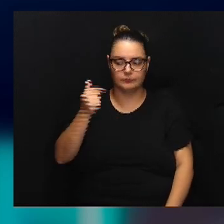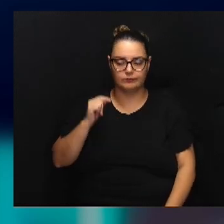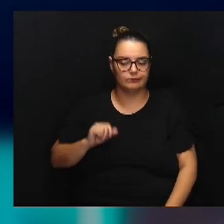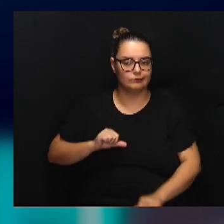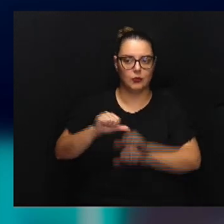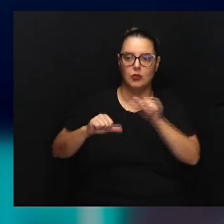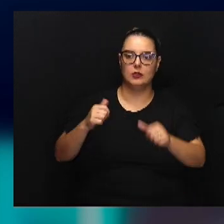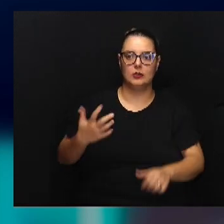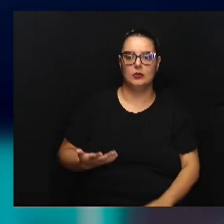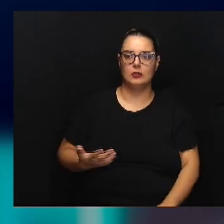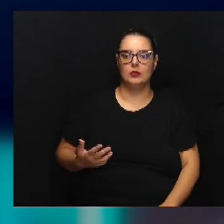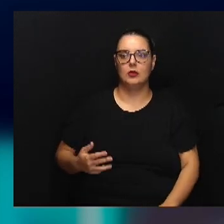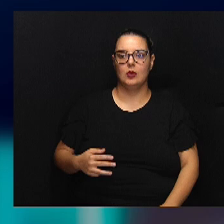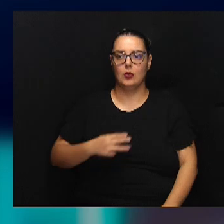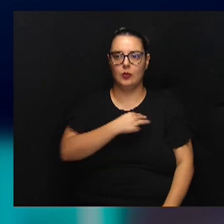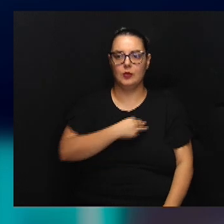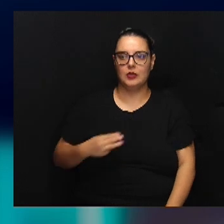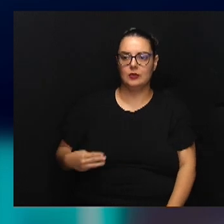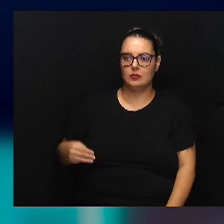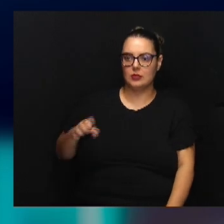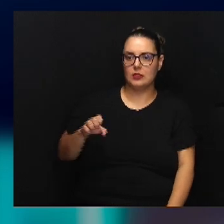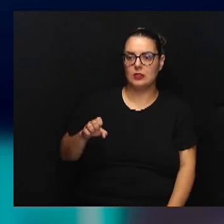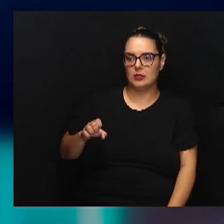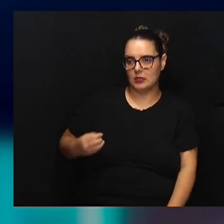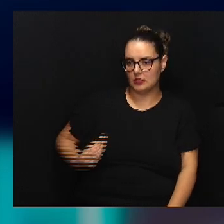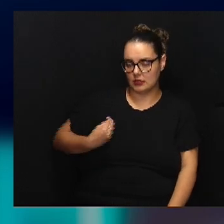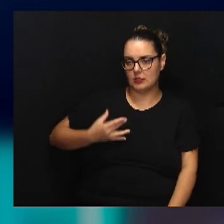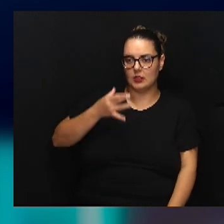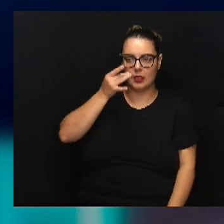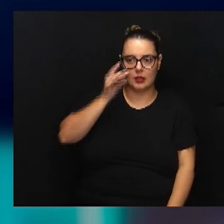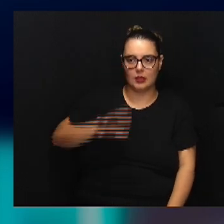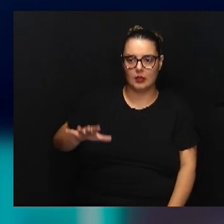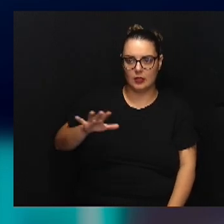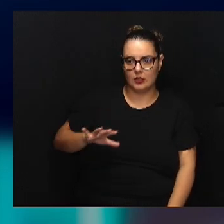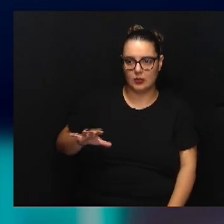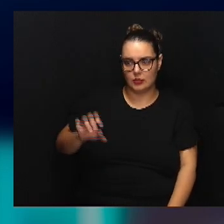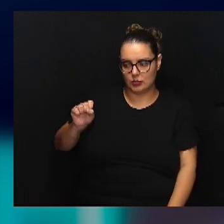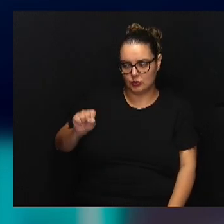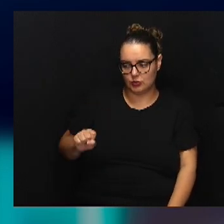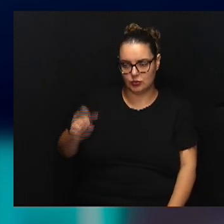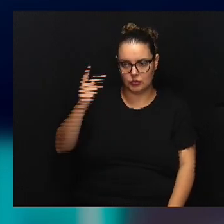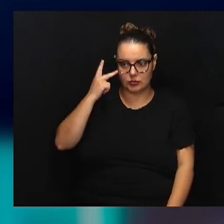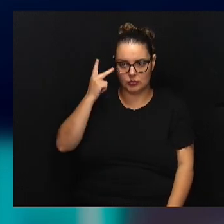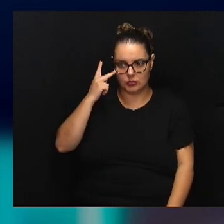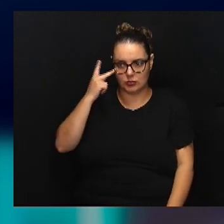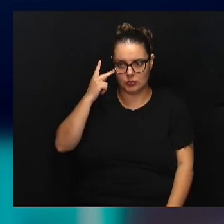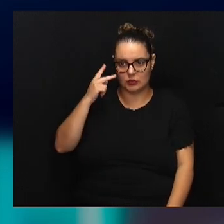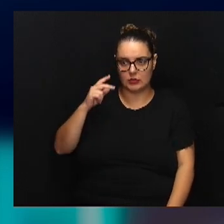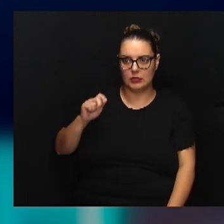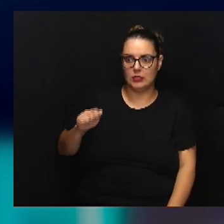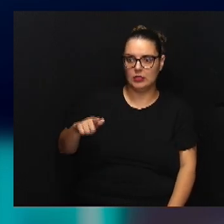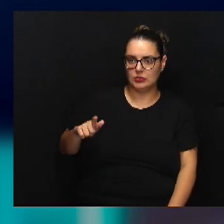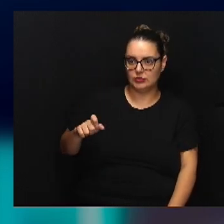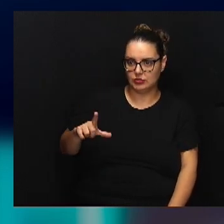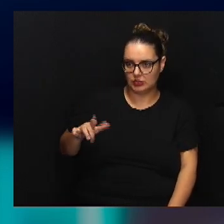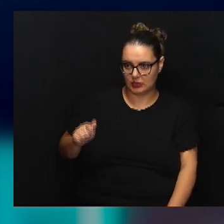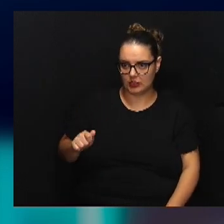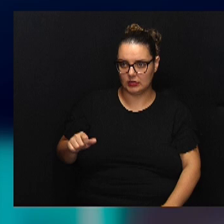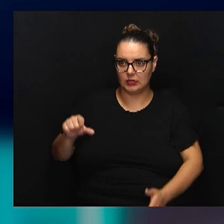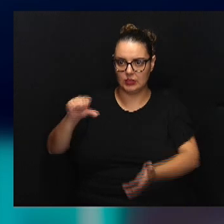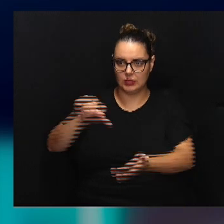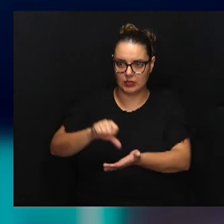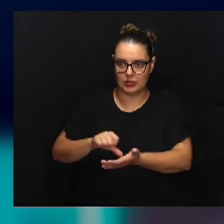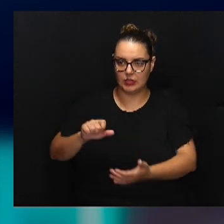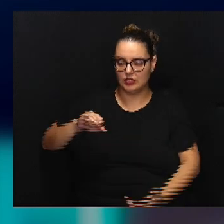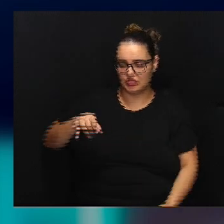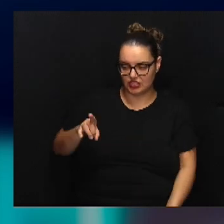o ministro esteve em São Paulo, na Zona Sul, Jardim Ângela, lançando a pedra fundamental do campus Jardim